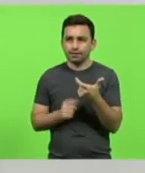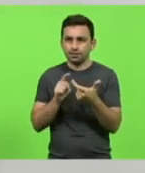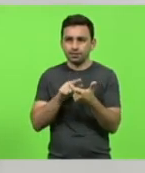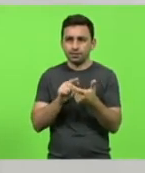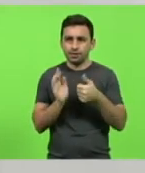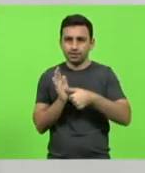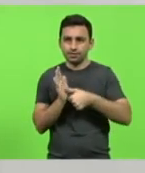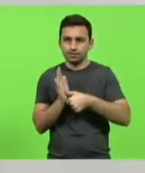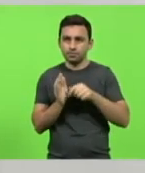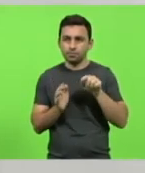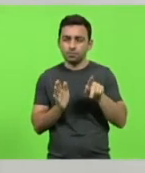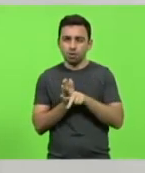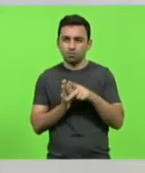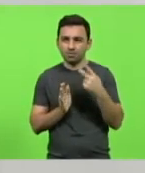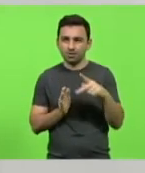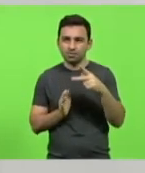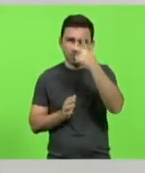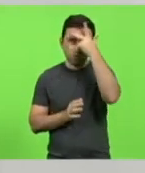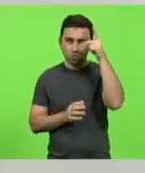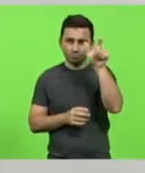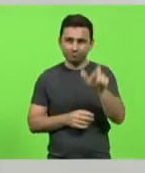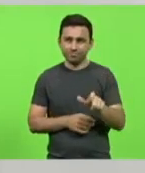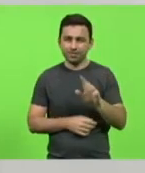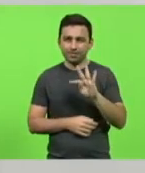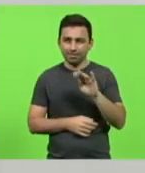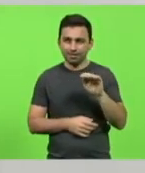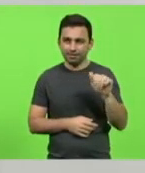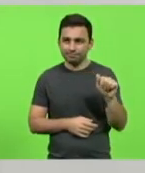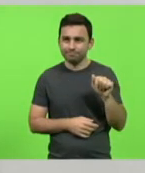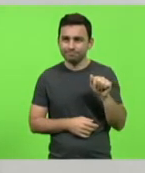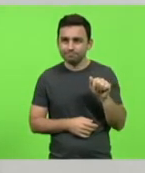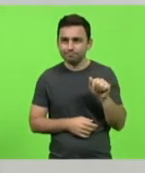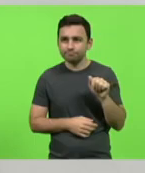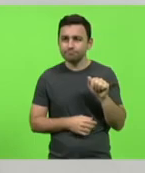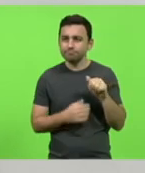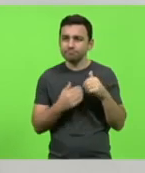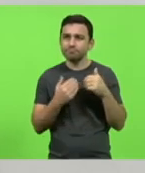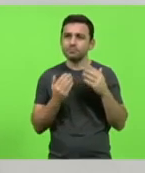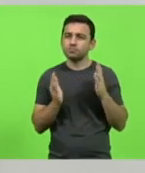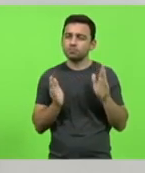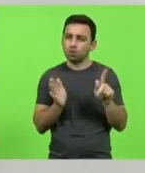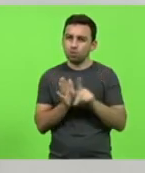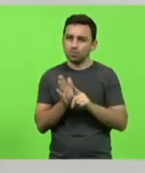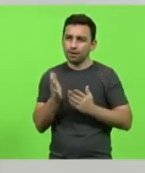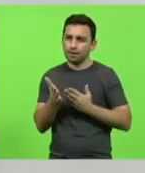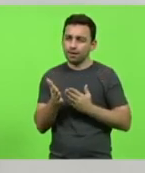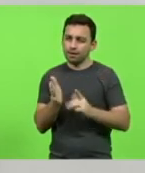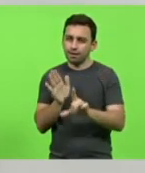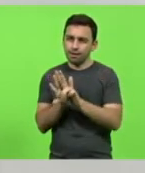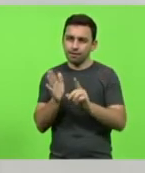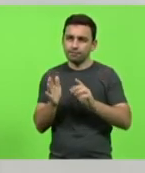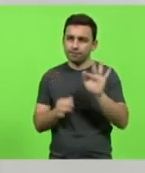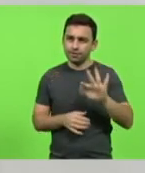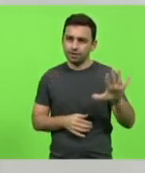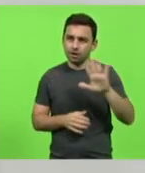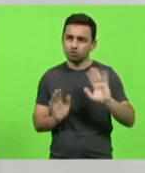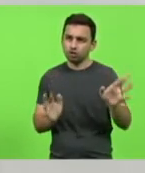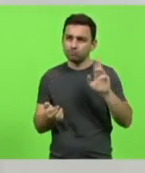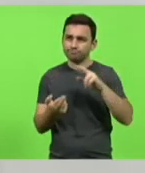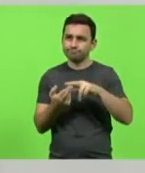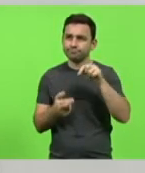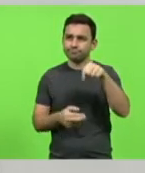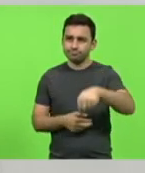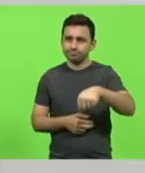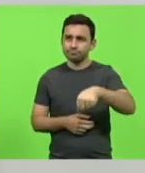identificação da pessoa com transtorno de espectro autista, prevista em lei federal, que foi referendada aqui, inclusive,